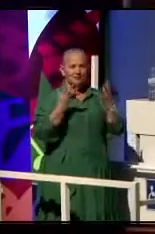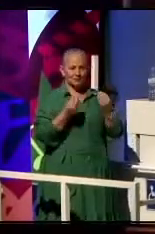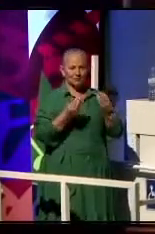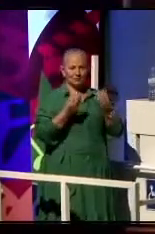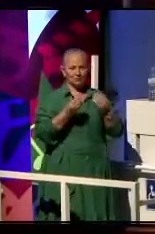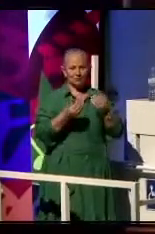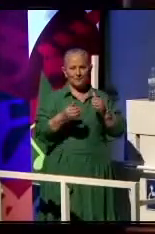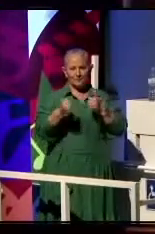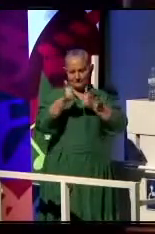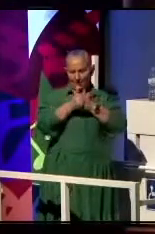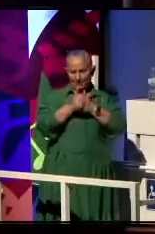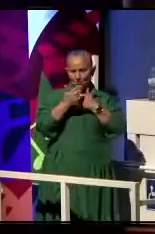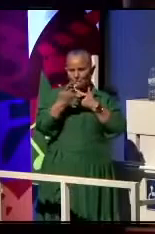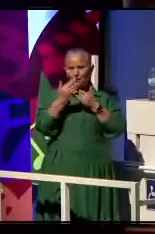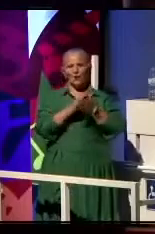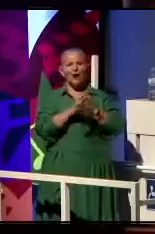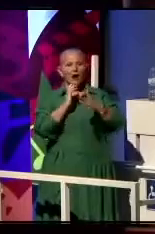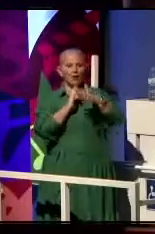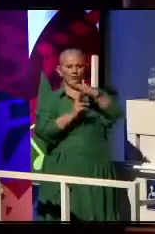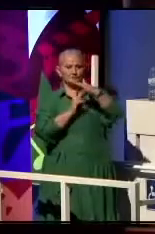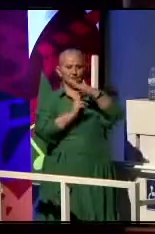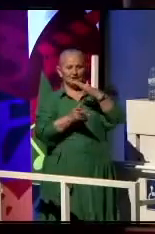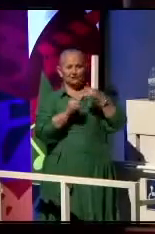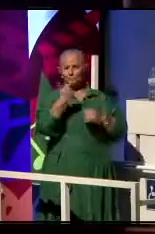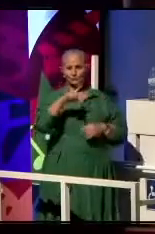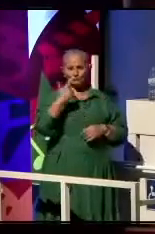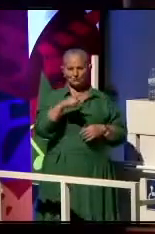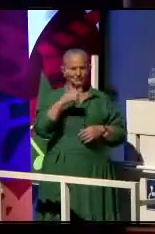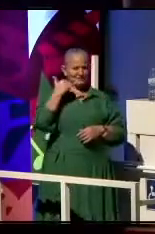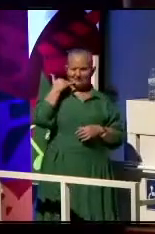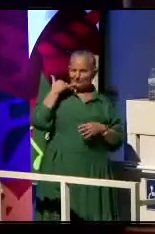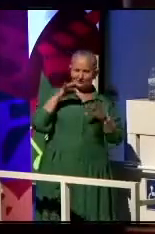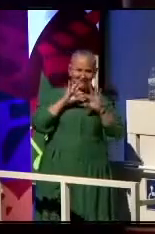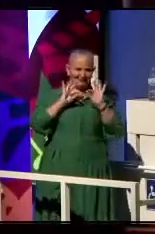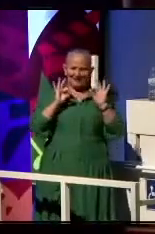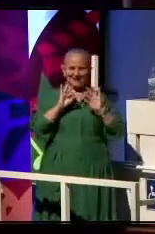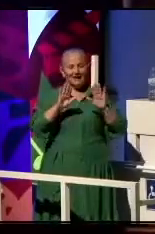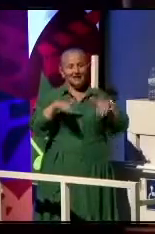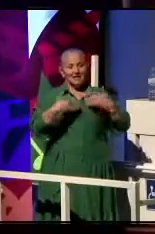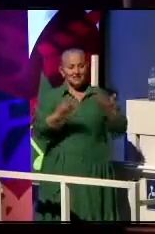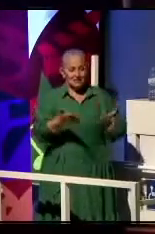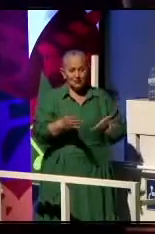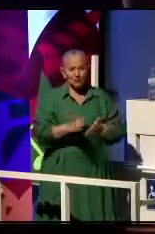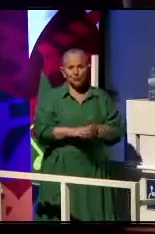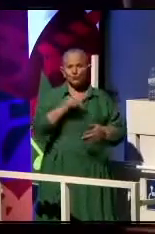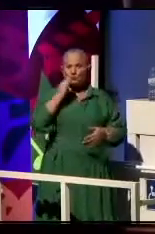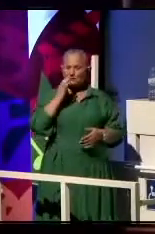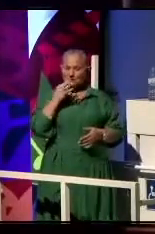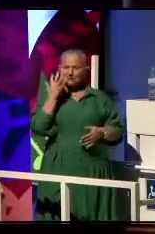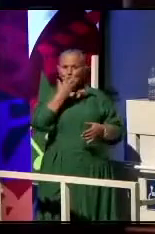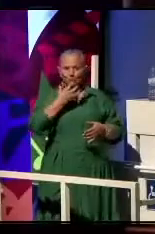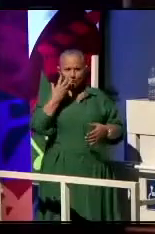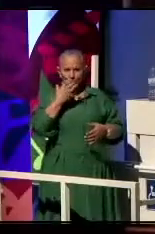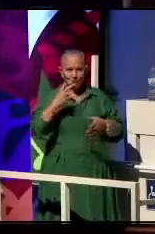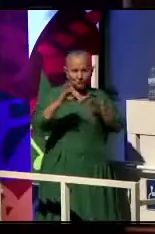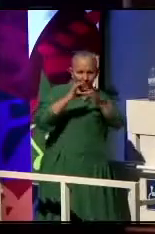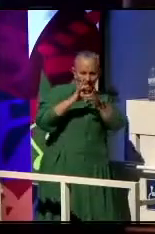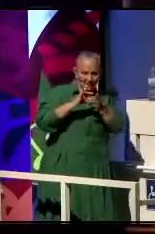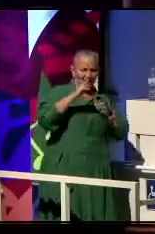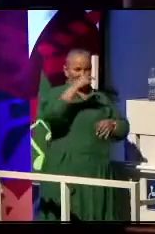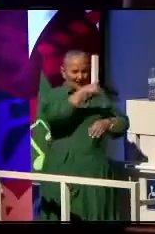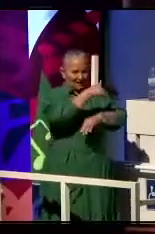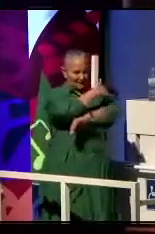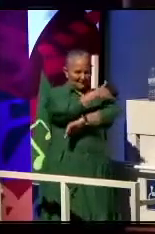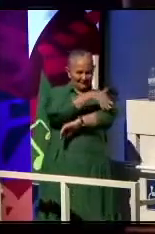rodoviária. Porque naquela época não tinha internet, telefone eram poucas pessoas, então os músicos se reuniam ali para combinar que formação que ia tocar,